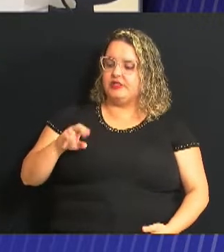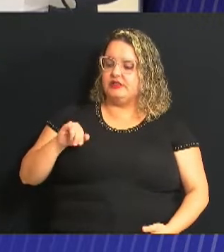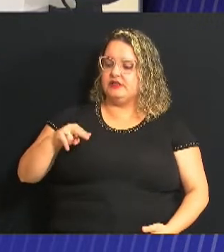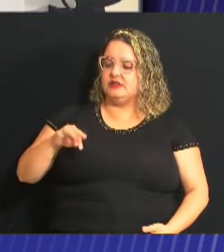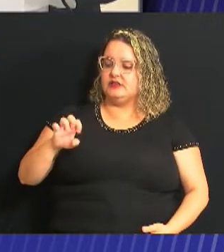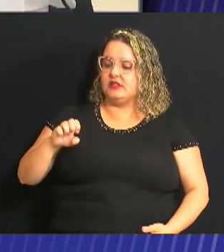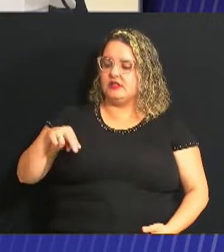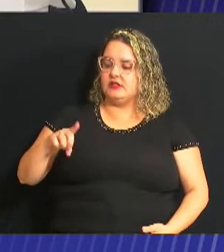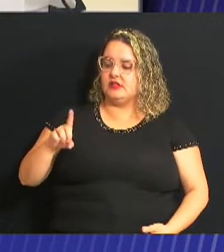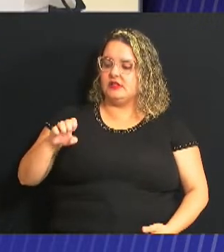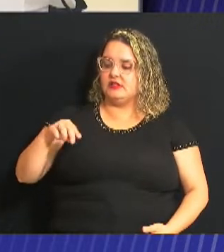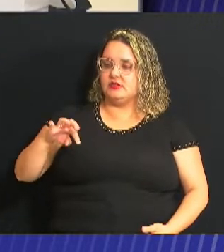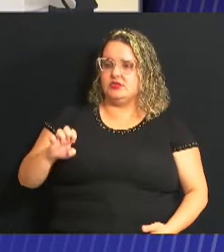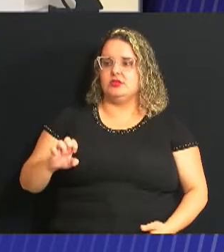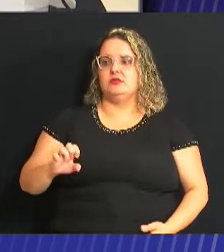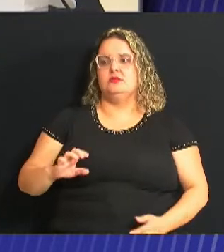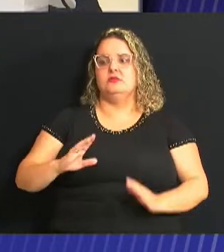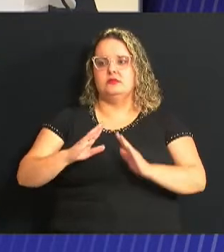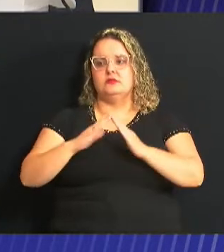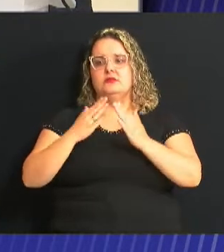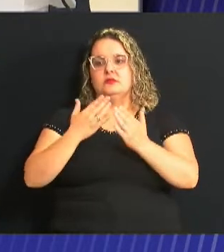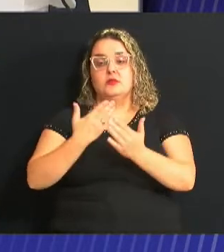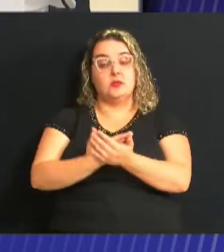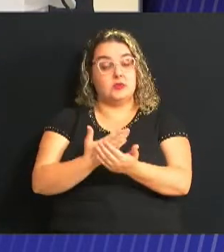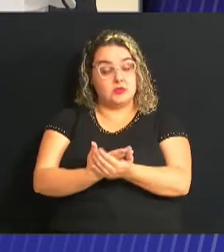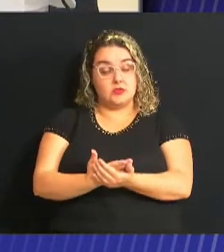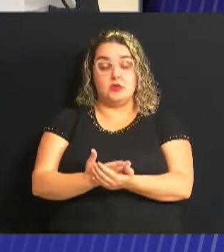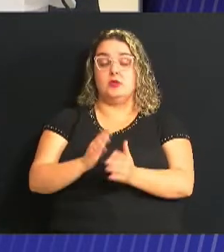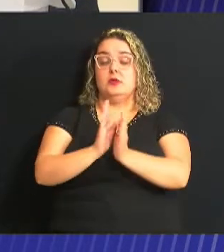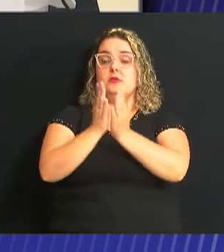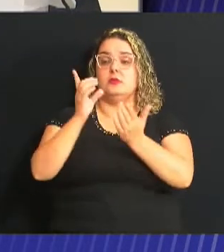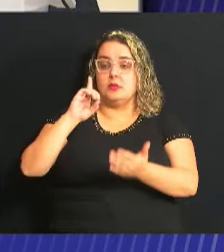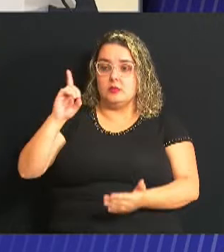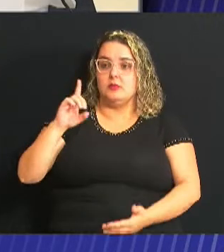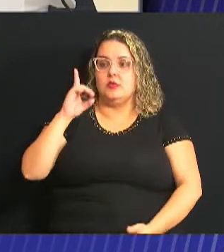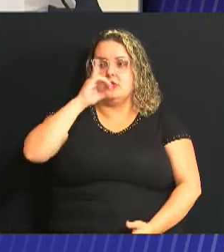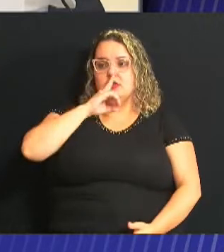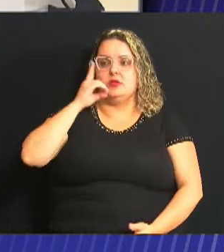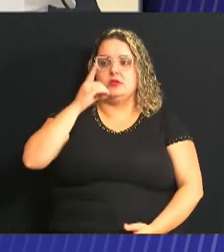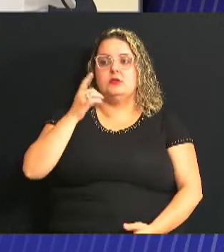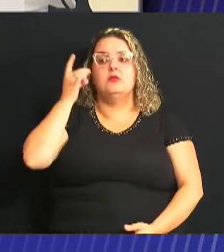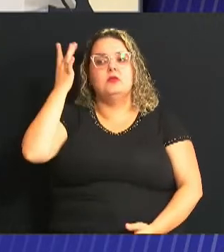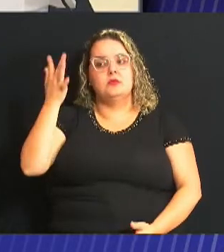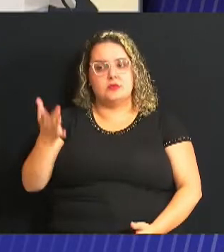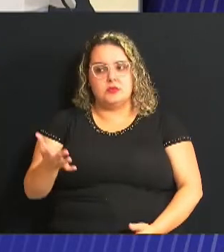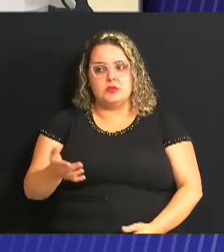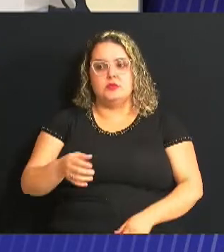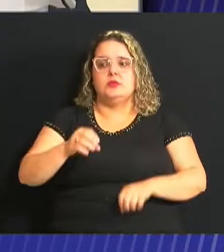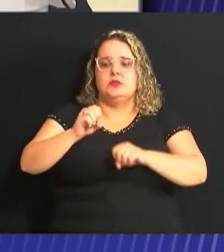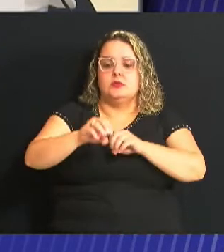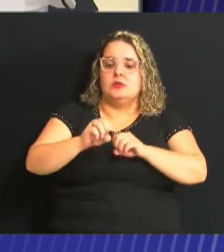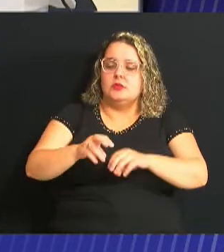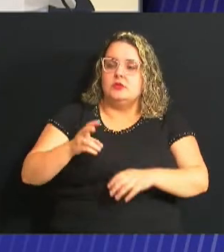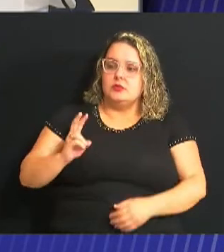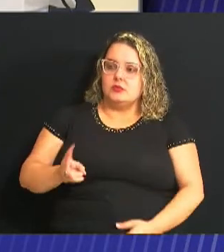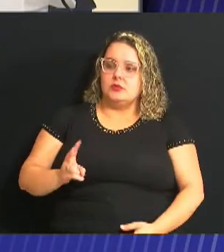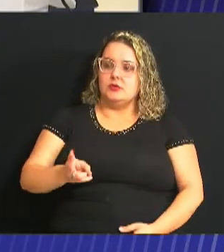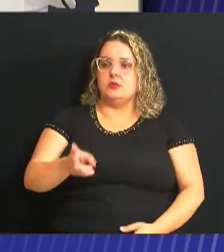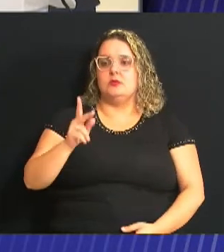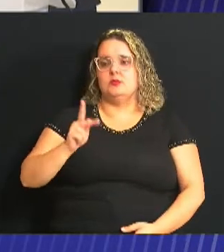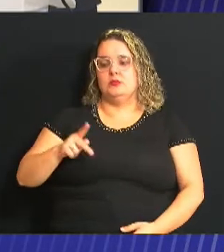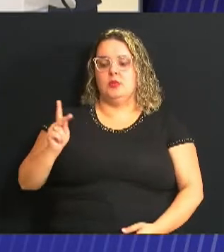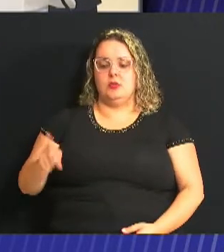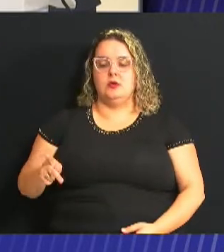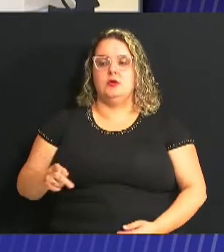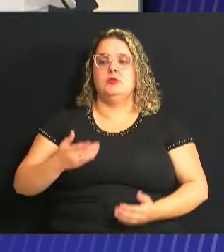também é o pastor facilitador para as aulas de formação continuada para professores de